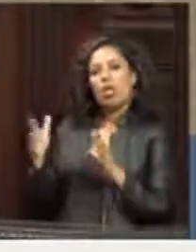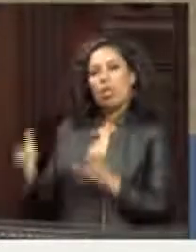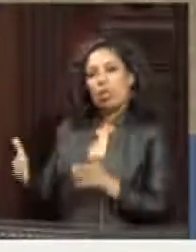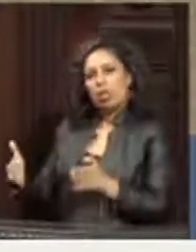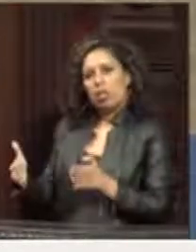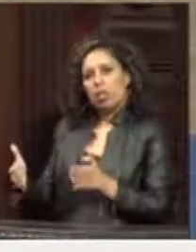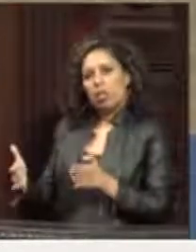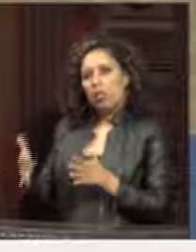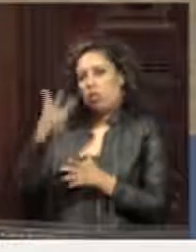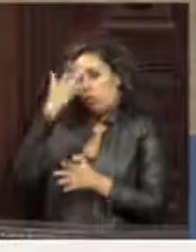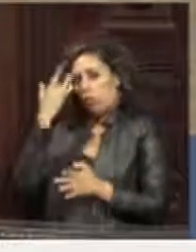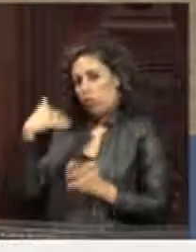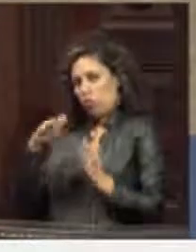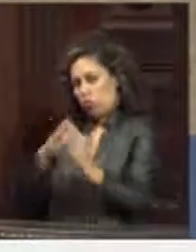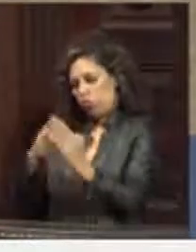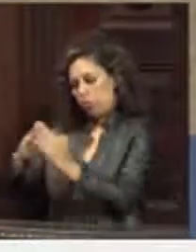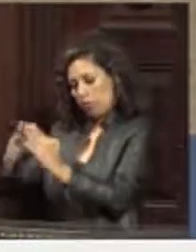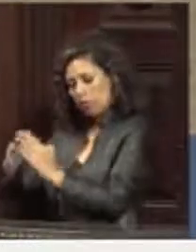Privatização,